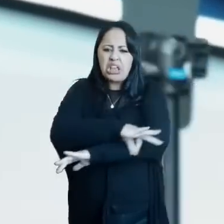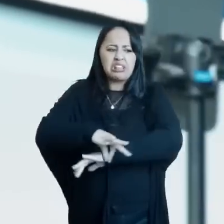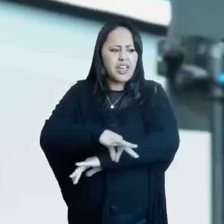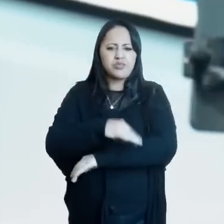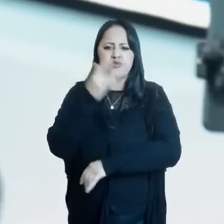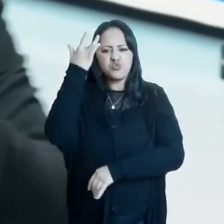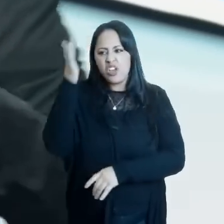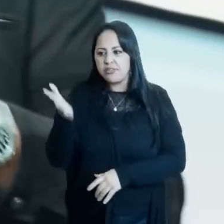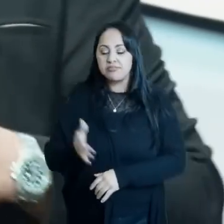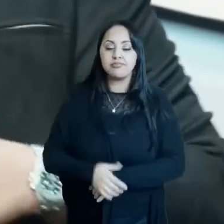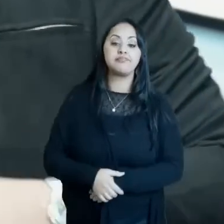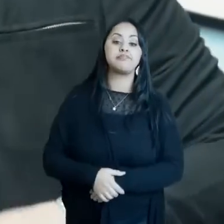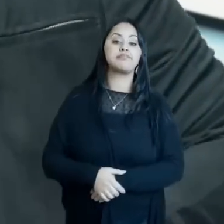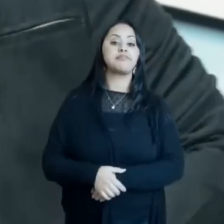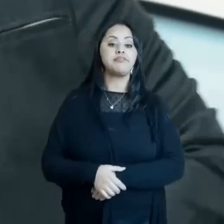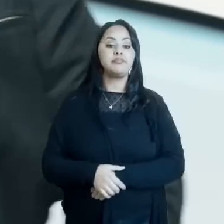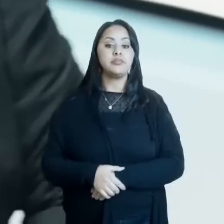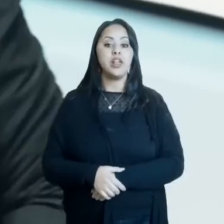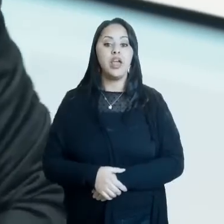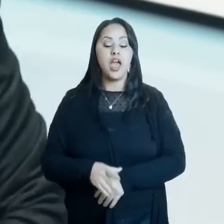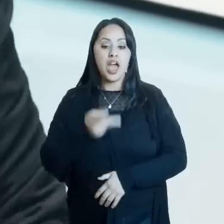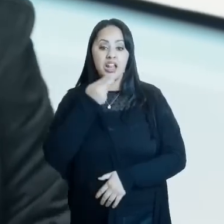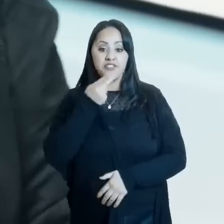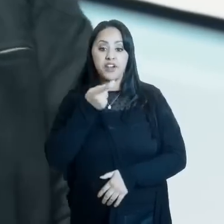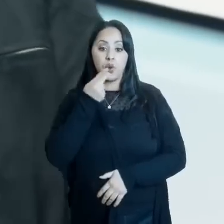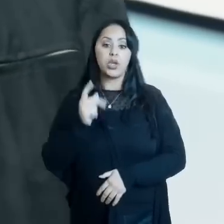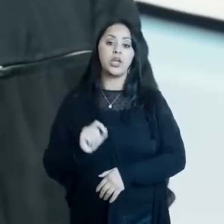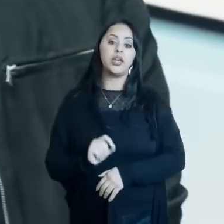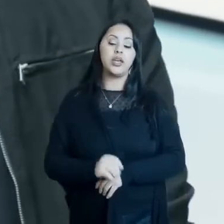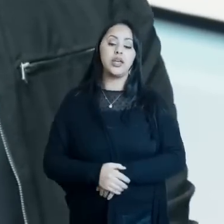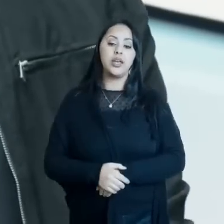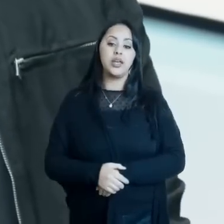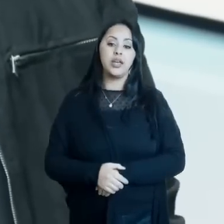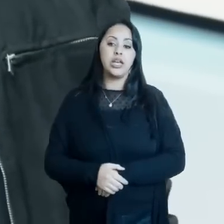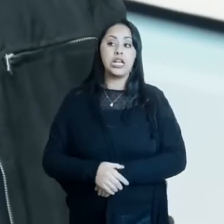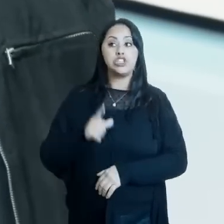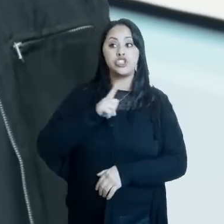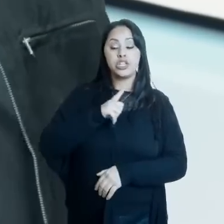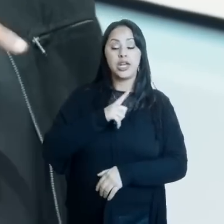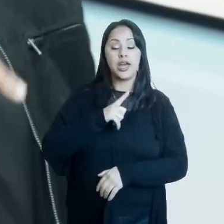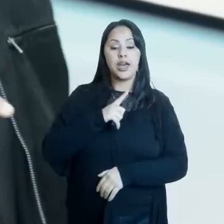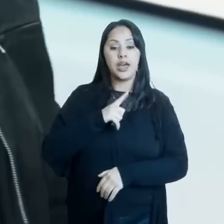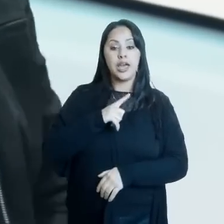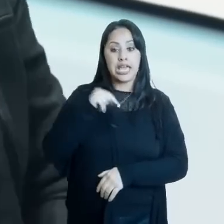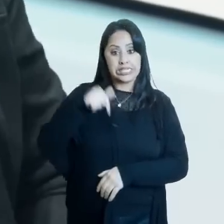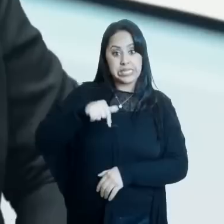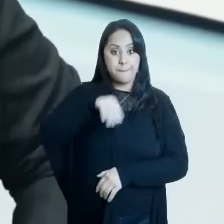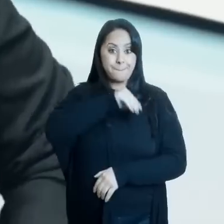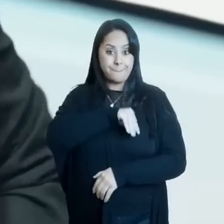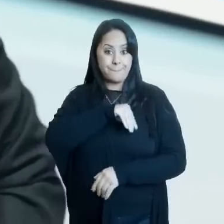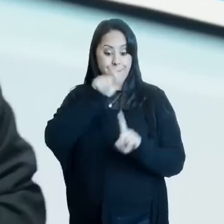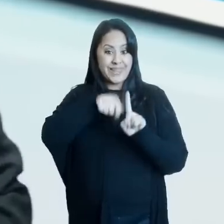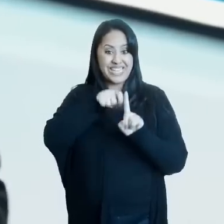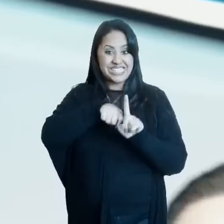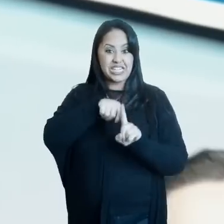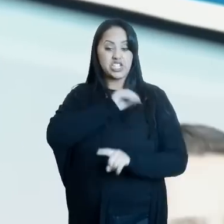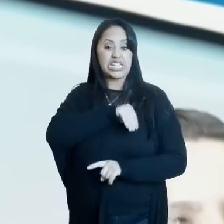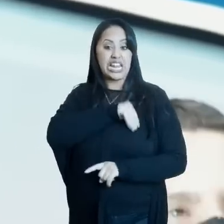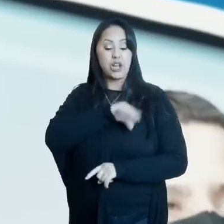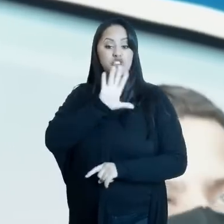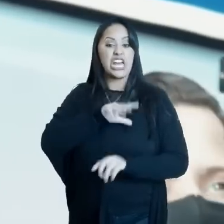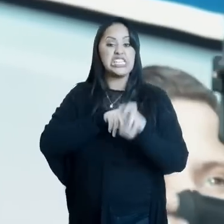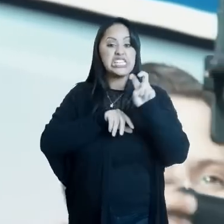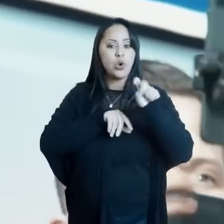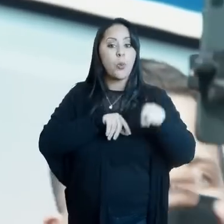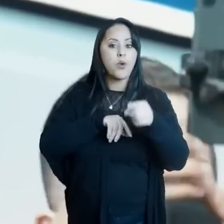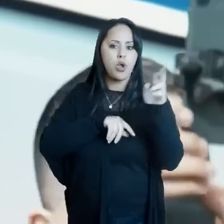sei que o pastor comentou comigo que daí tinha alguém lá que ele tinha menos, é, tipo assim, esse mês, tipo dia 10 do mês ele já tinha ganhado uns 5